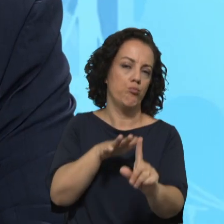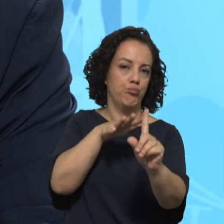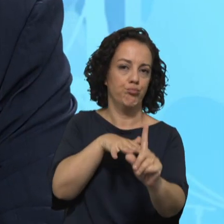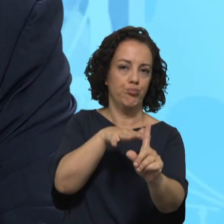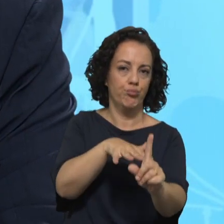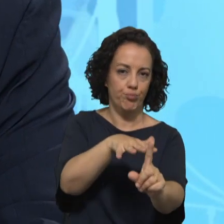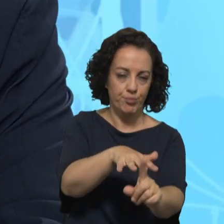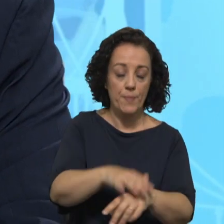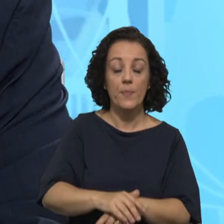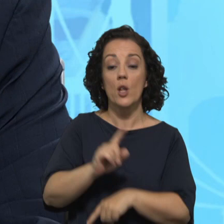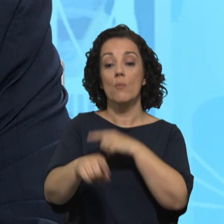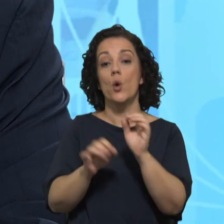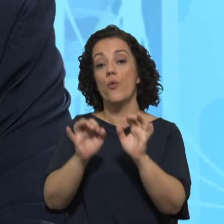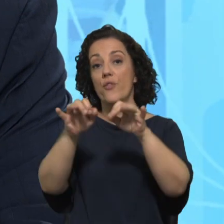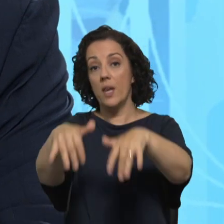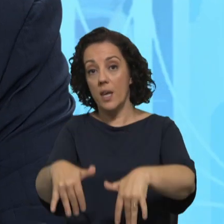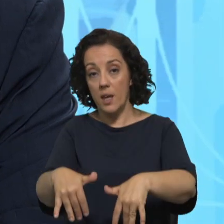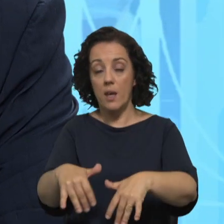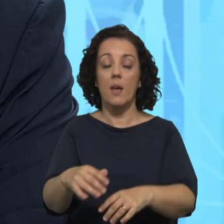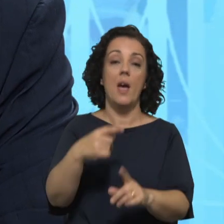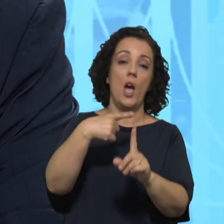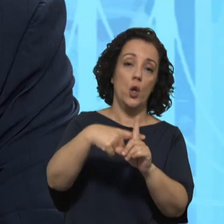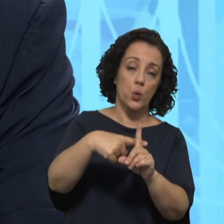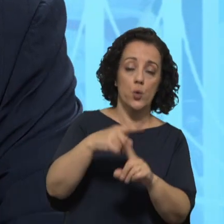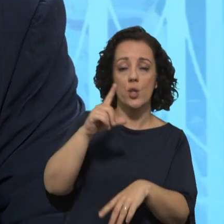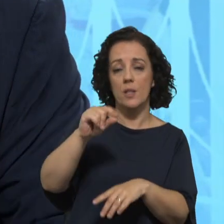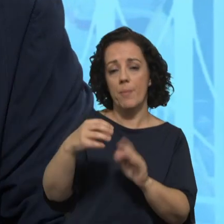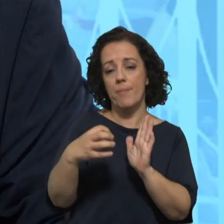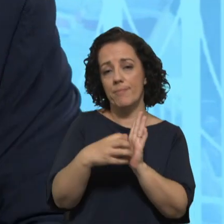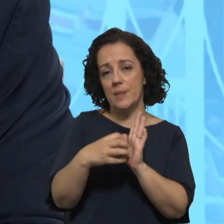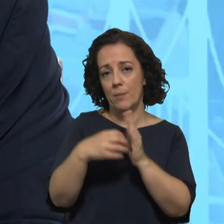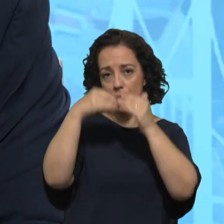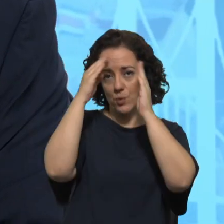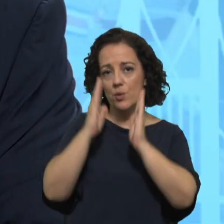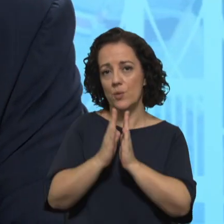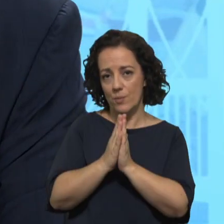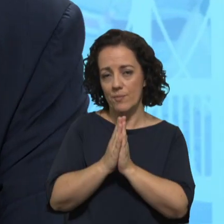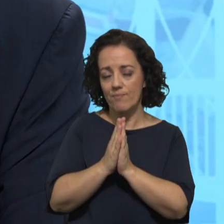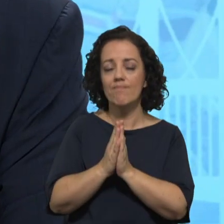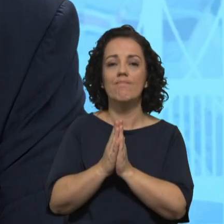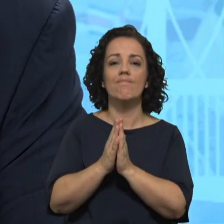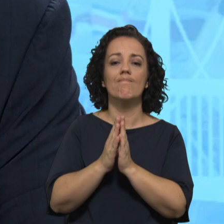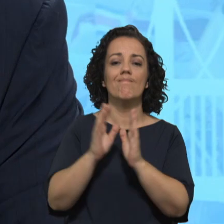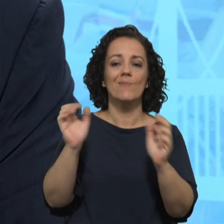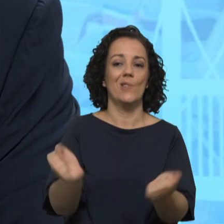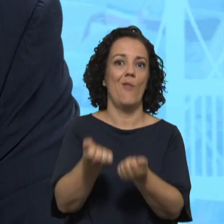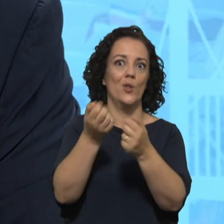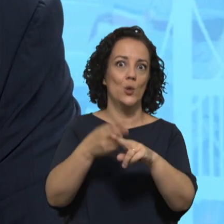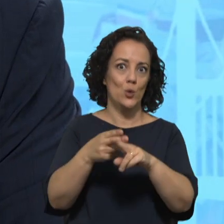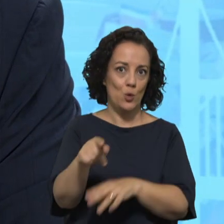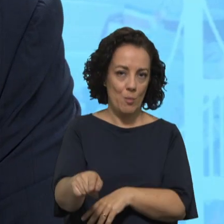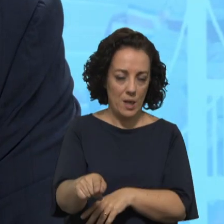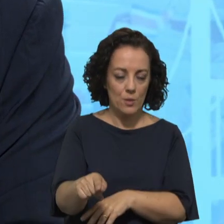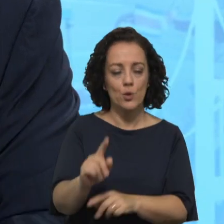celebração a cruz e o ícone de Nossa Senhora Salus Populi Romano continuará depois o